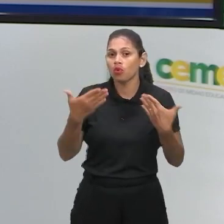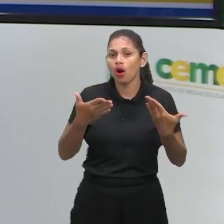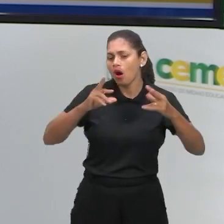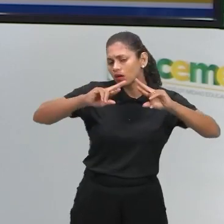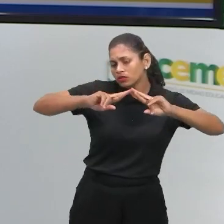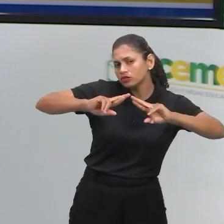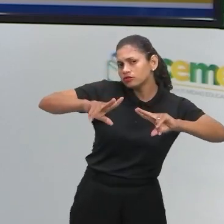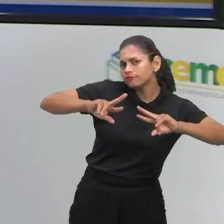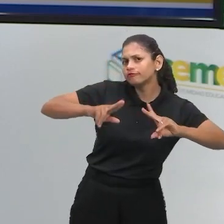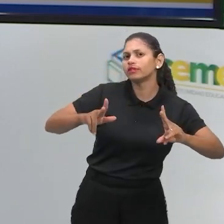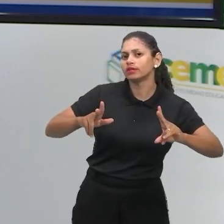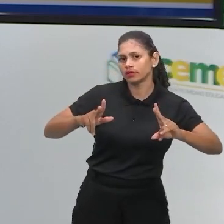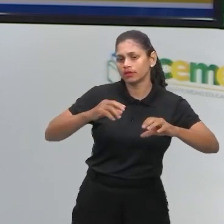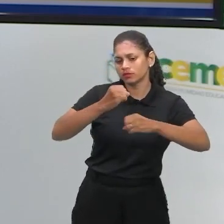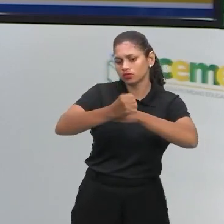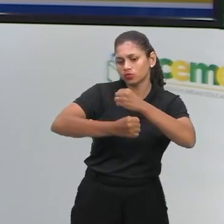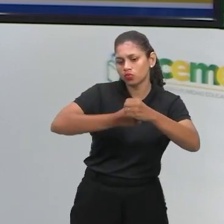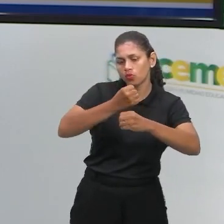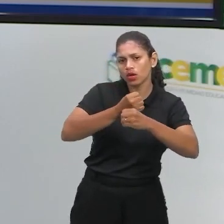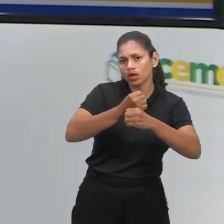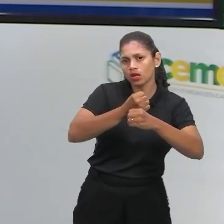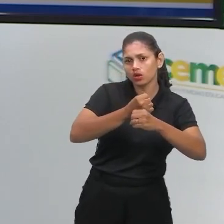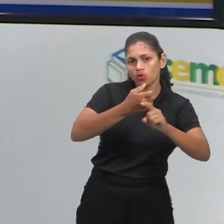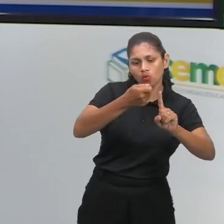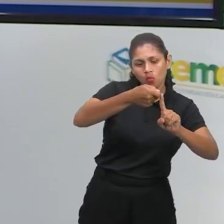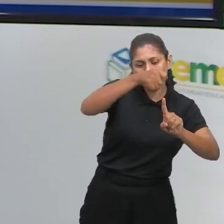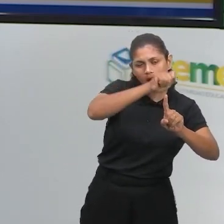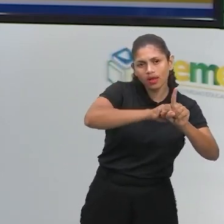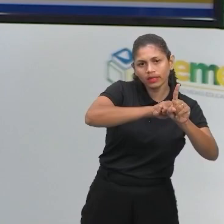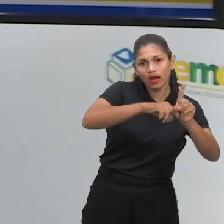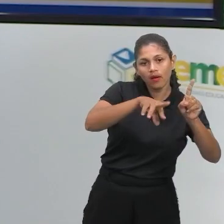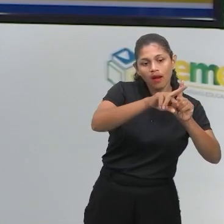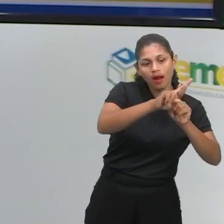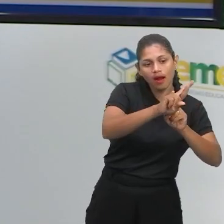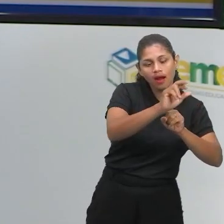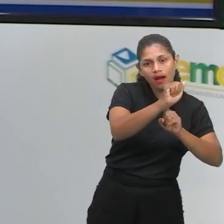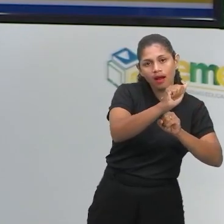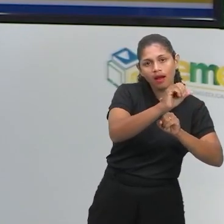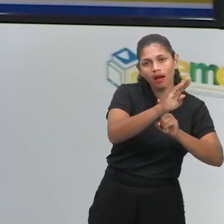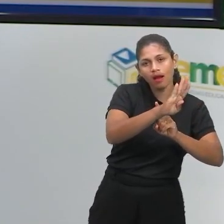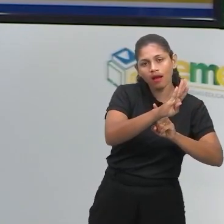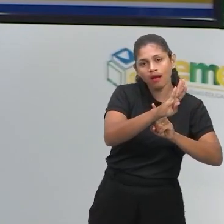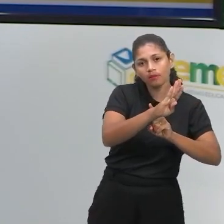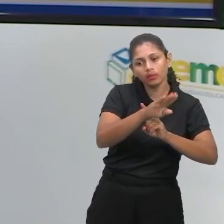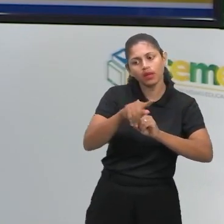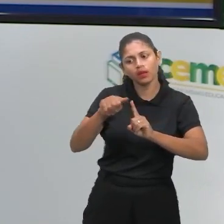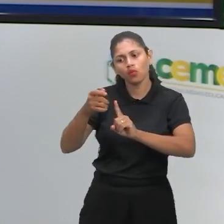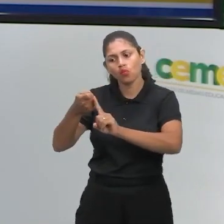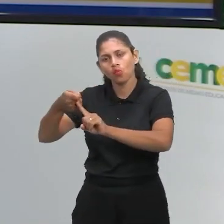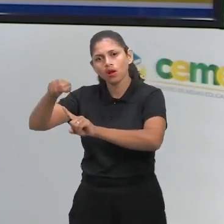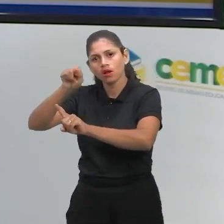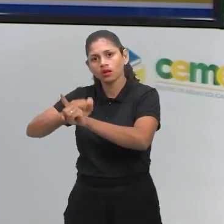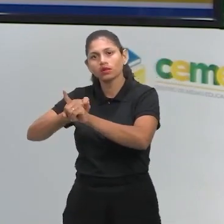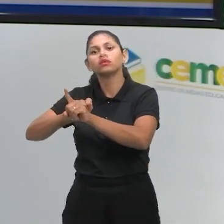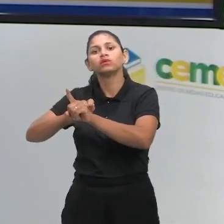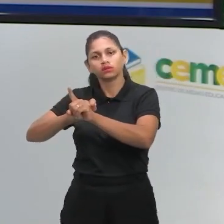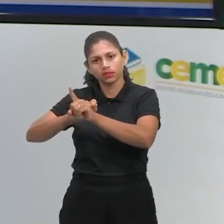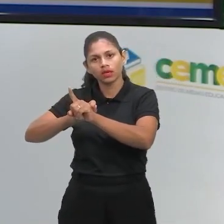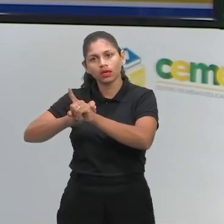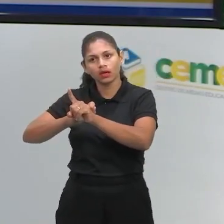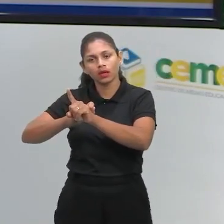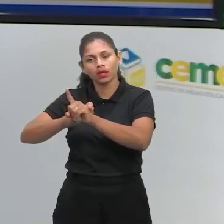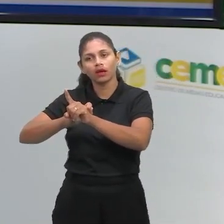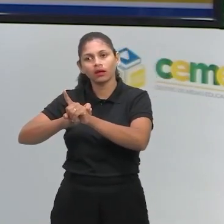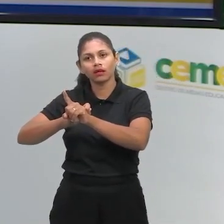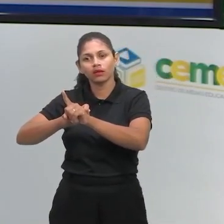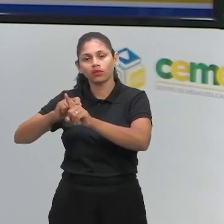esses anos do calendário Raab e do calendário que a gente utiliza, que é o gregoriano, né? O Raab que era utilizado pelos maias. Qual que é a